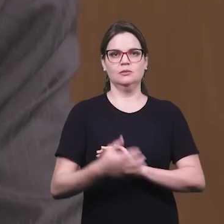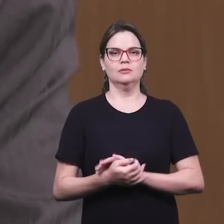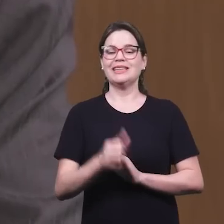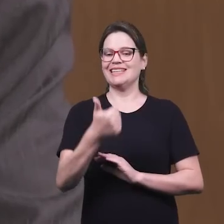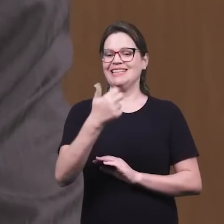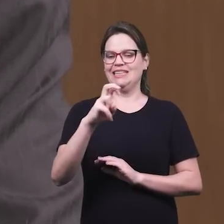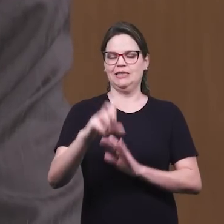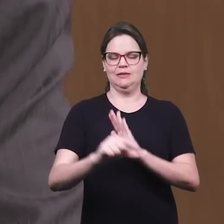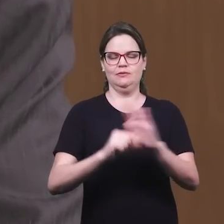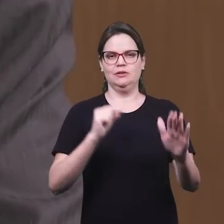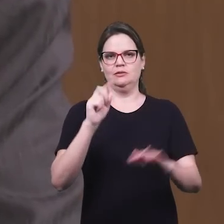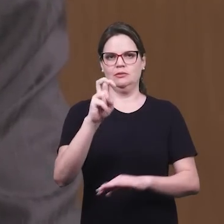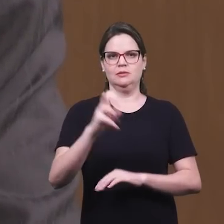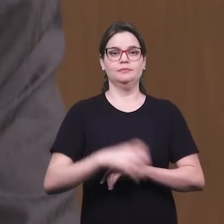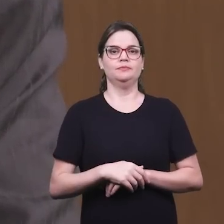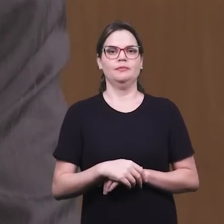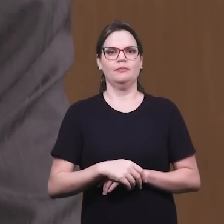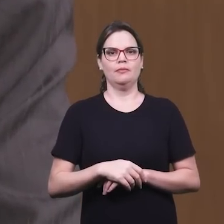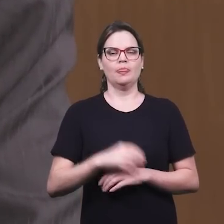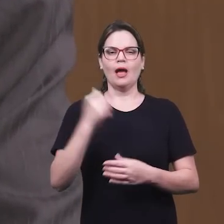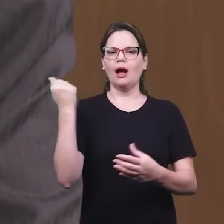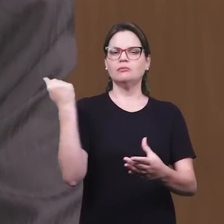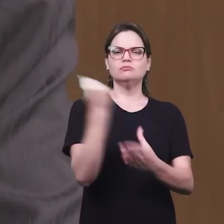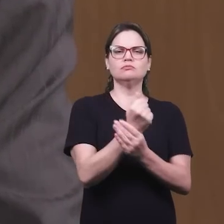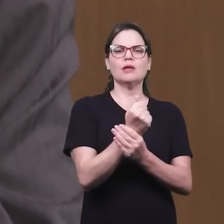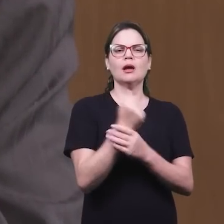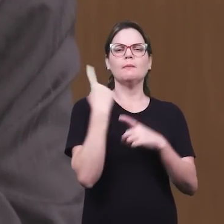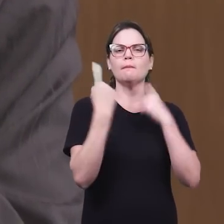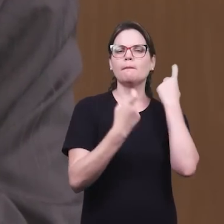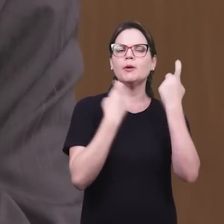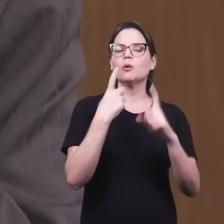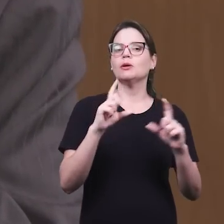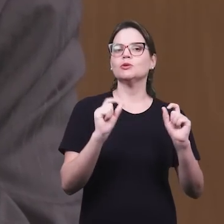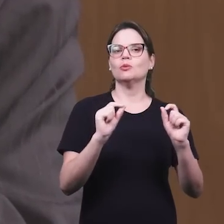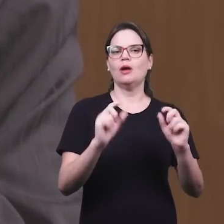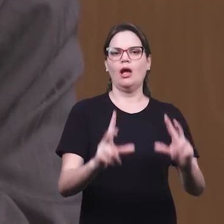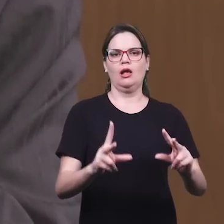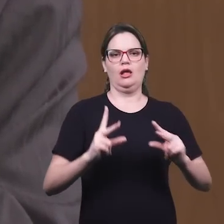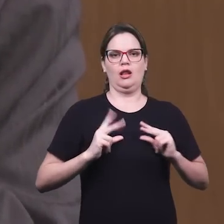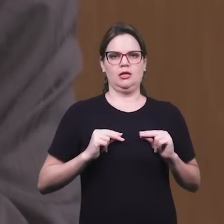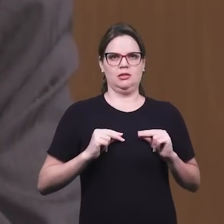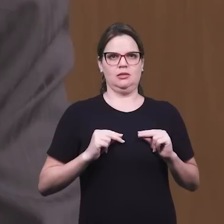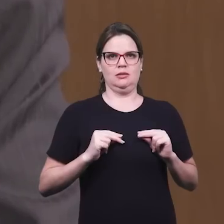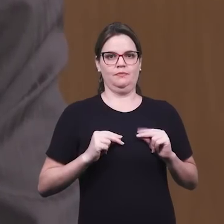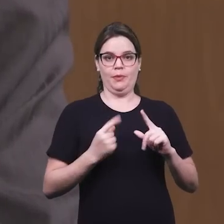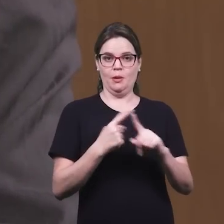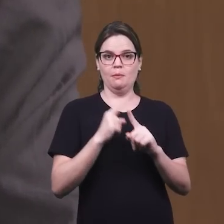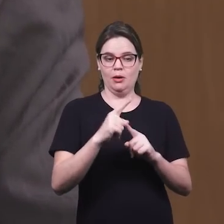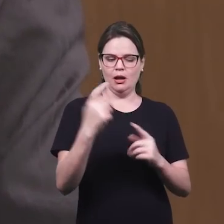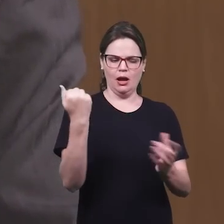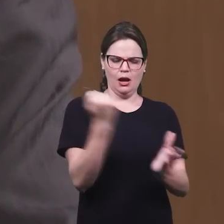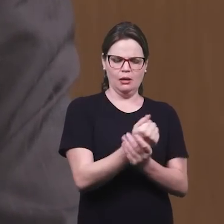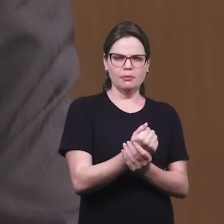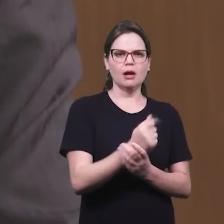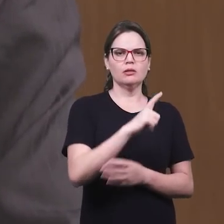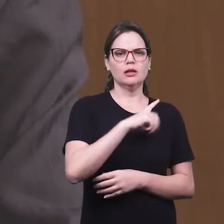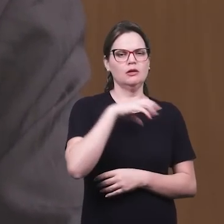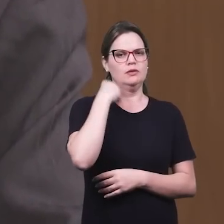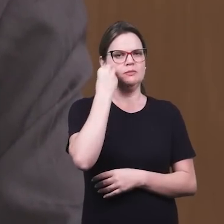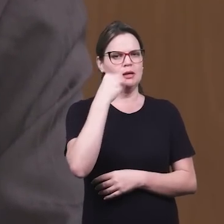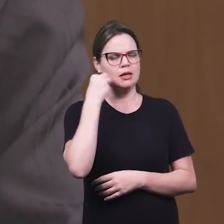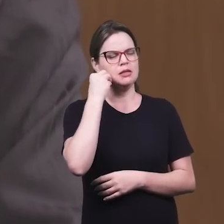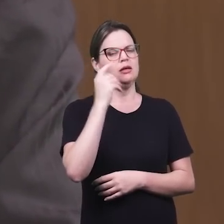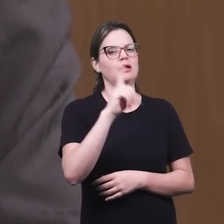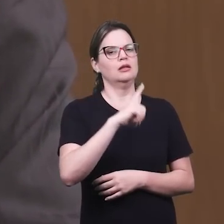herança. E isso é tão interessante porque a mente dele, todo o conhecimento que ele teve, as experiências que ele